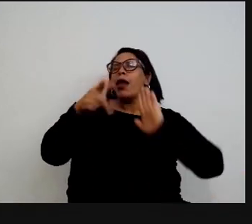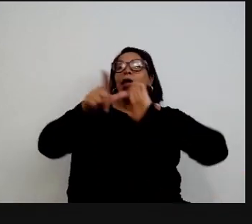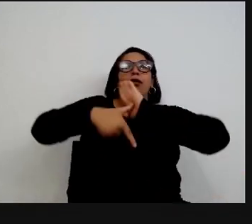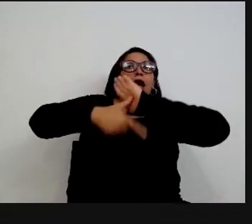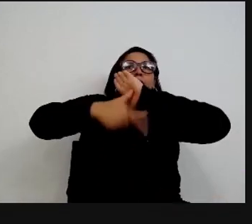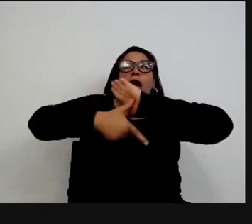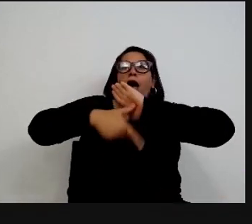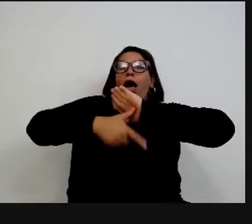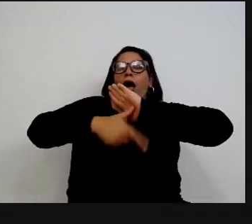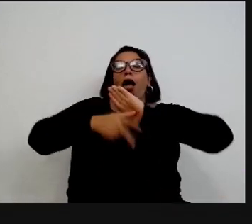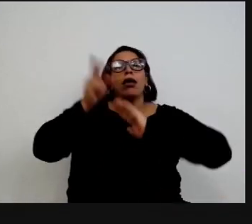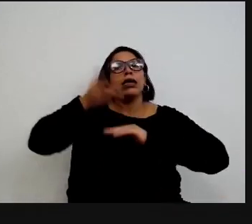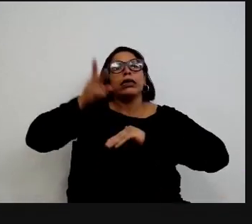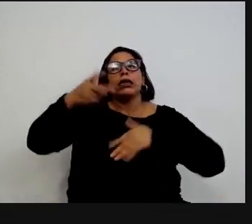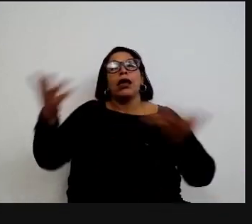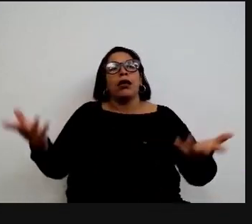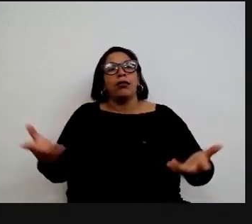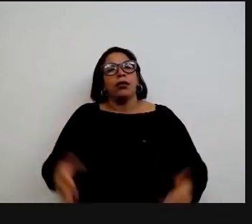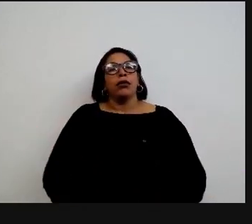trás em alguns pontos.